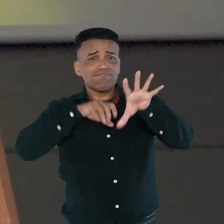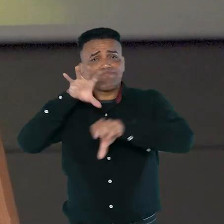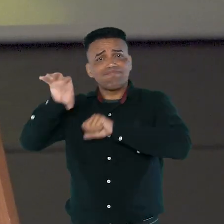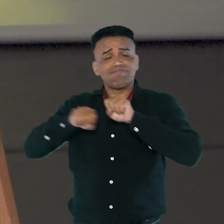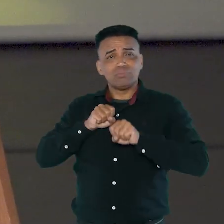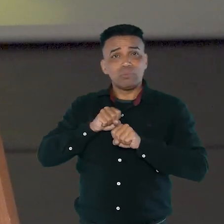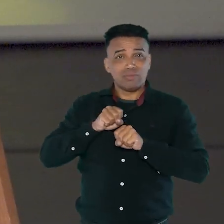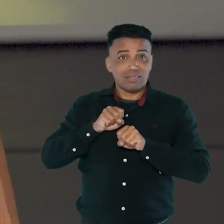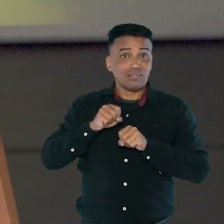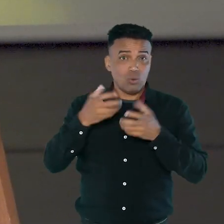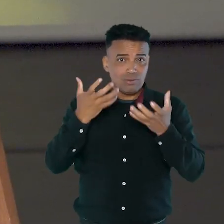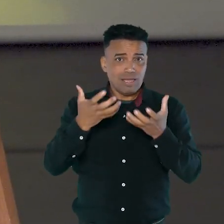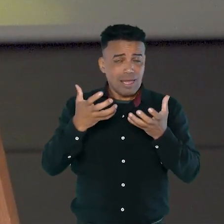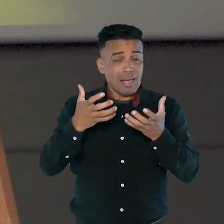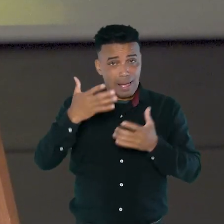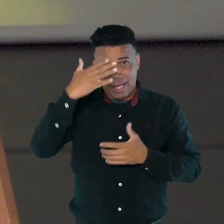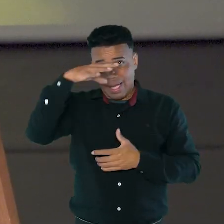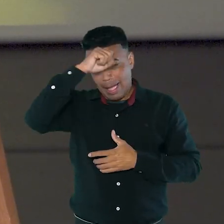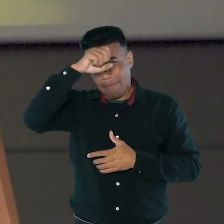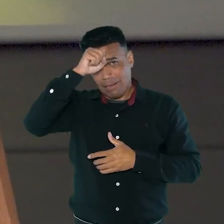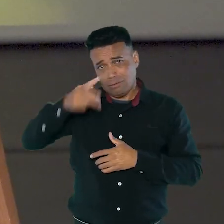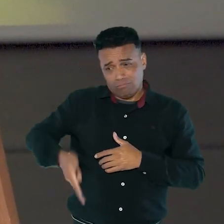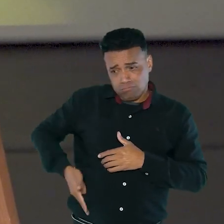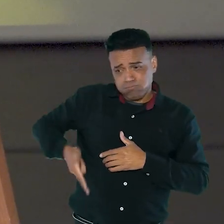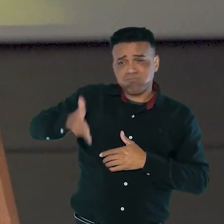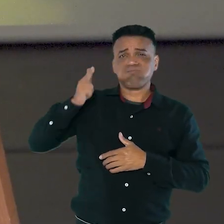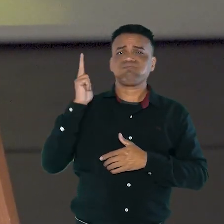o pessoal aí que quiser aprender a atirar,